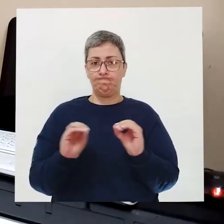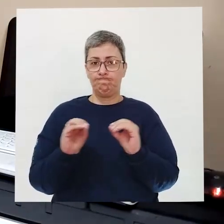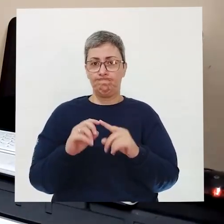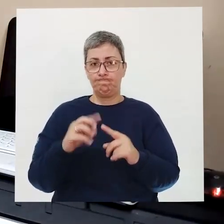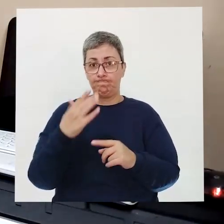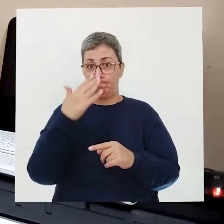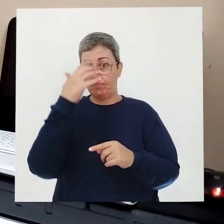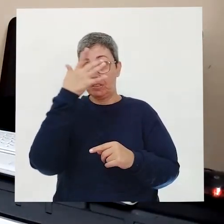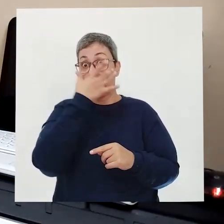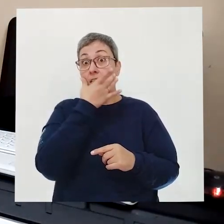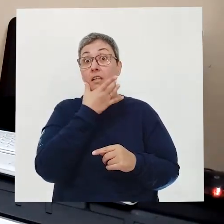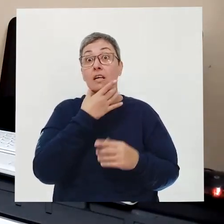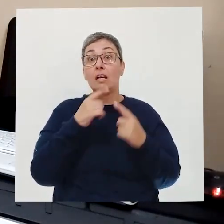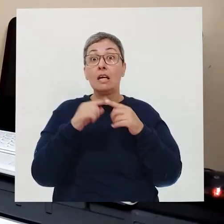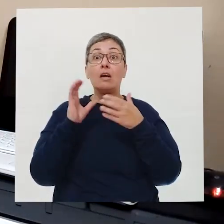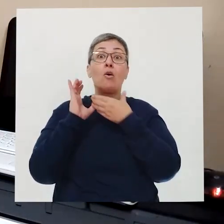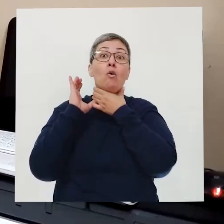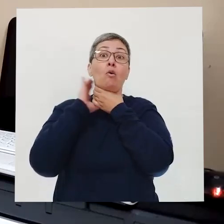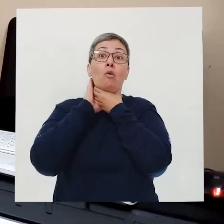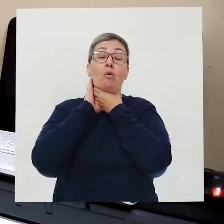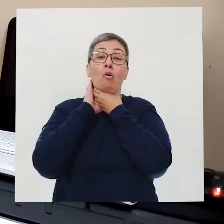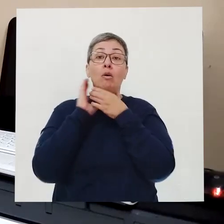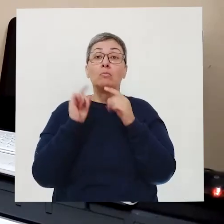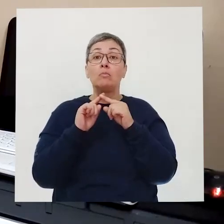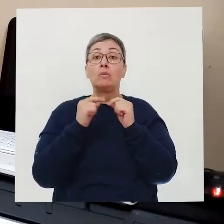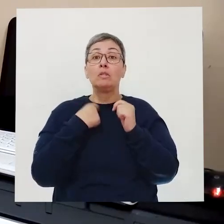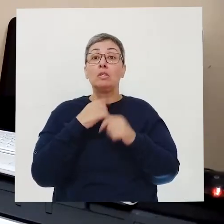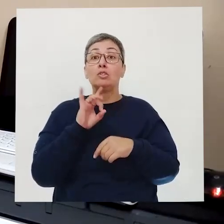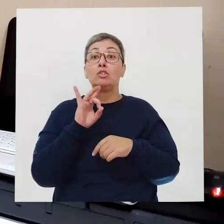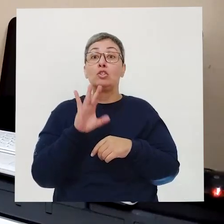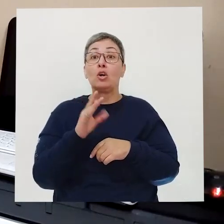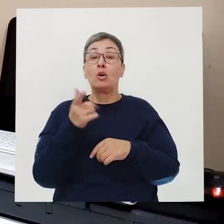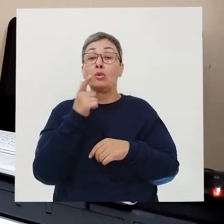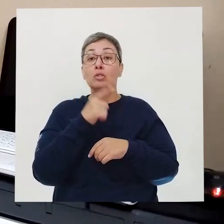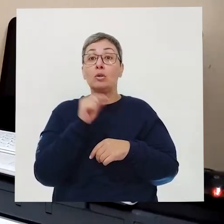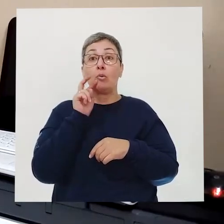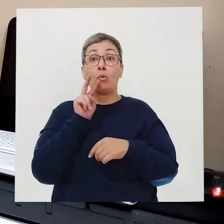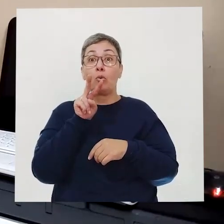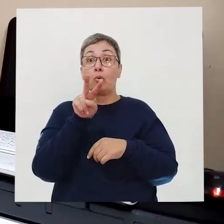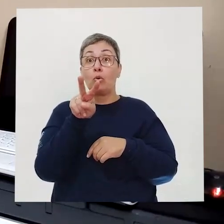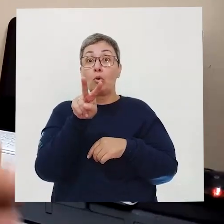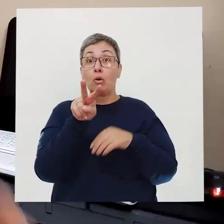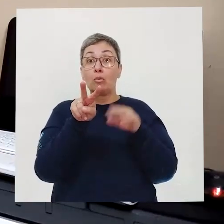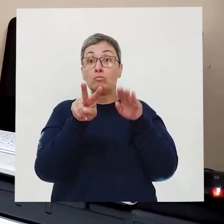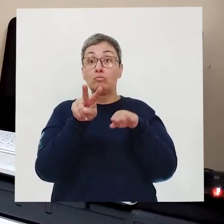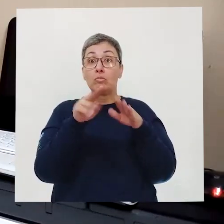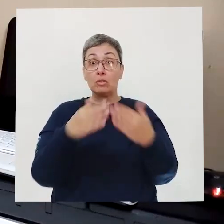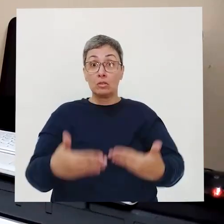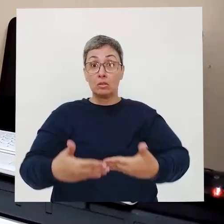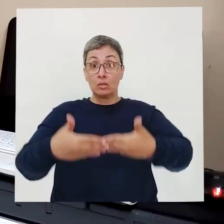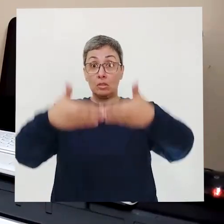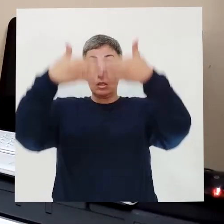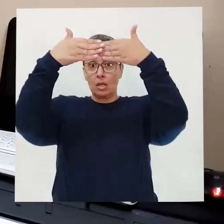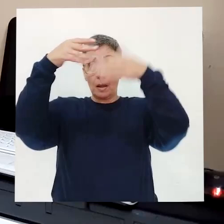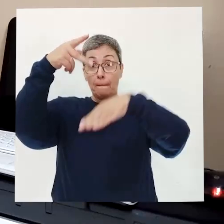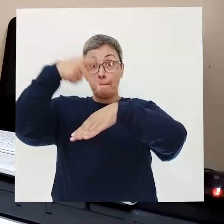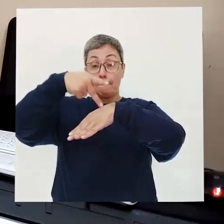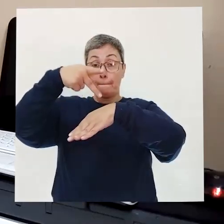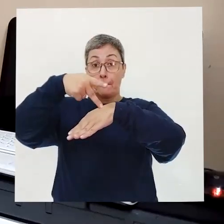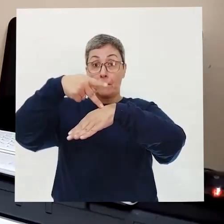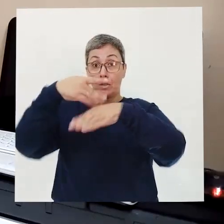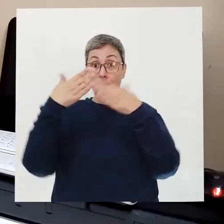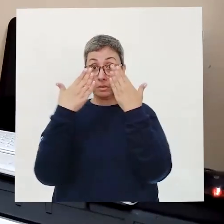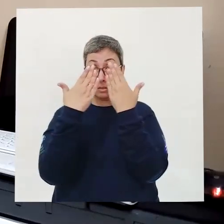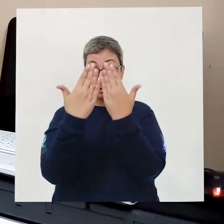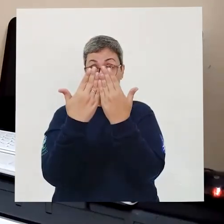Suas cabeças também estavam amarradas de forma que eles só conseguiam olhar para uma única parede de pedra